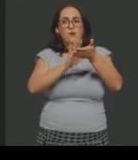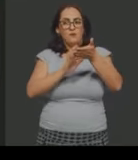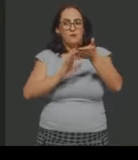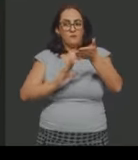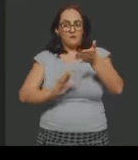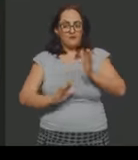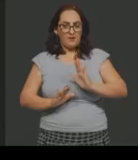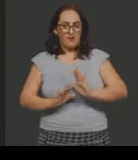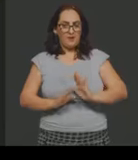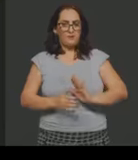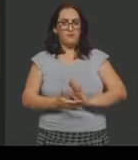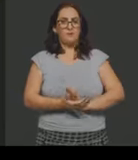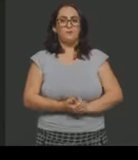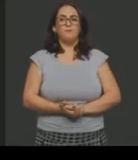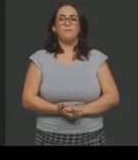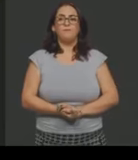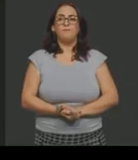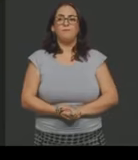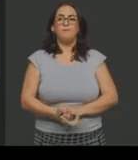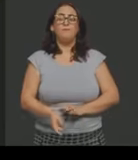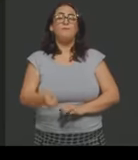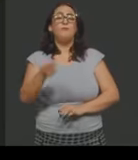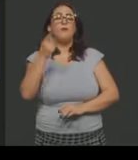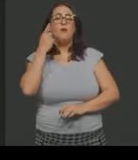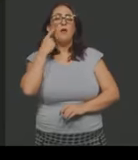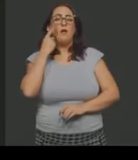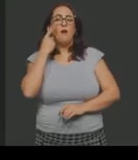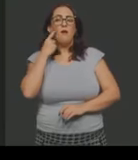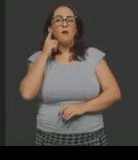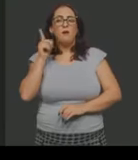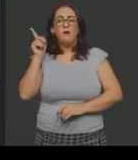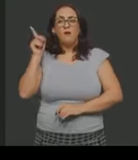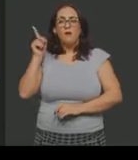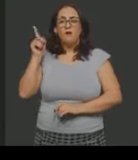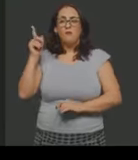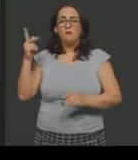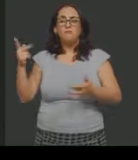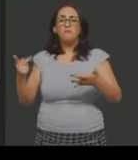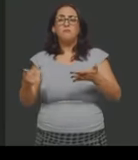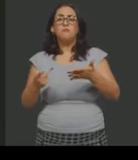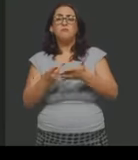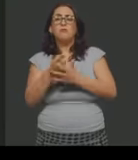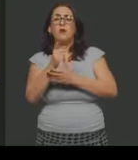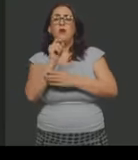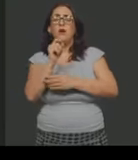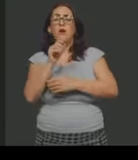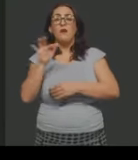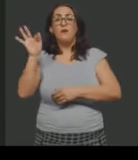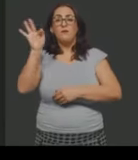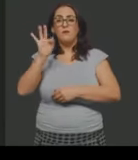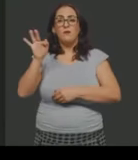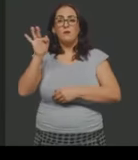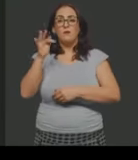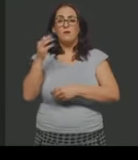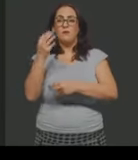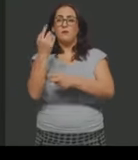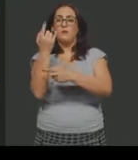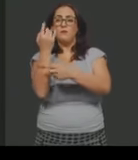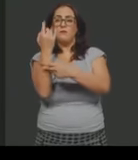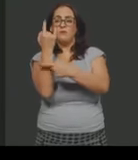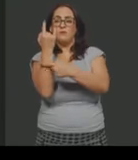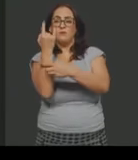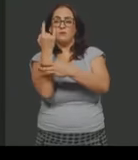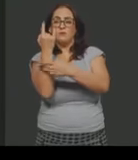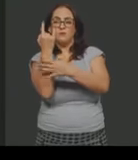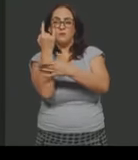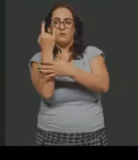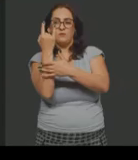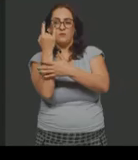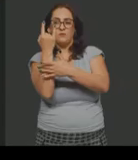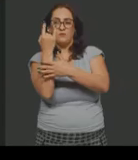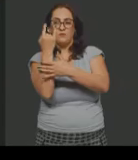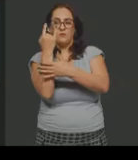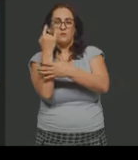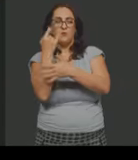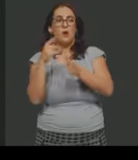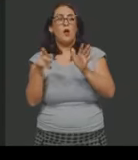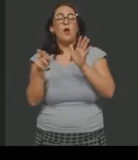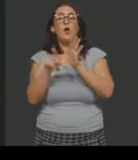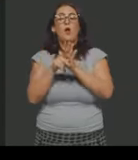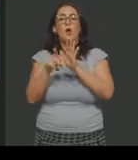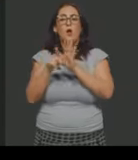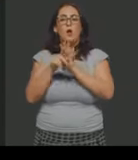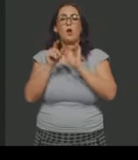craque. Essa questão é uma questão da UFMG, ela é muito interessante e fala que é um esquema parcial do